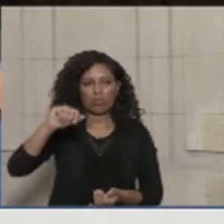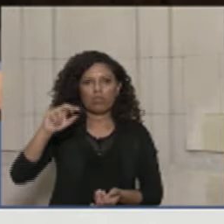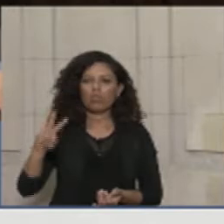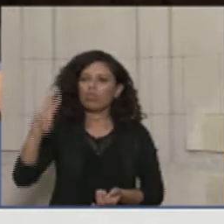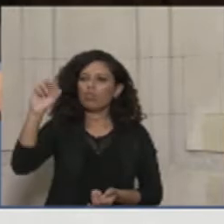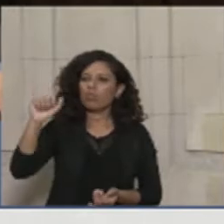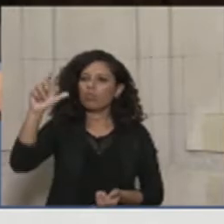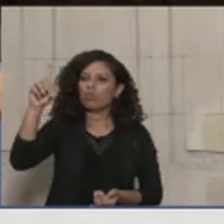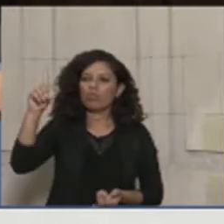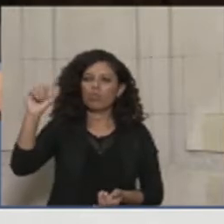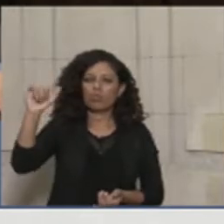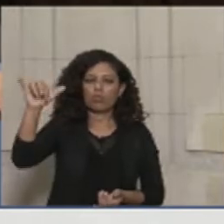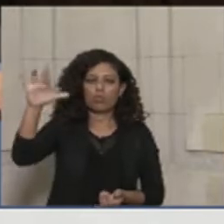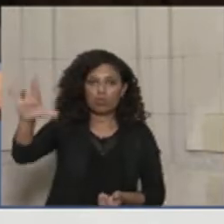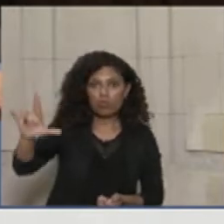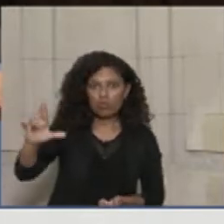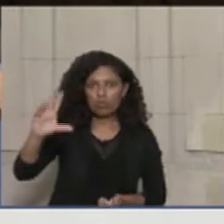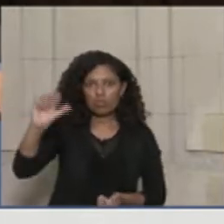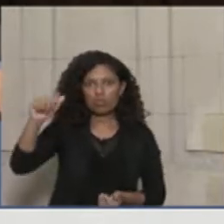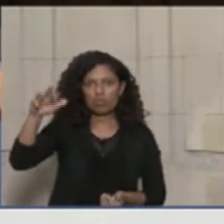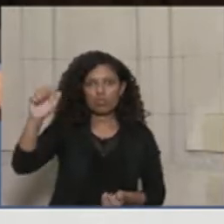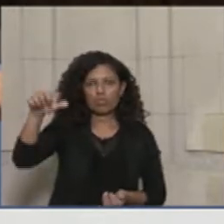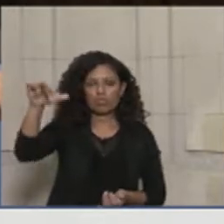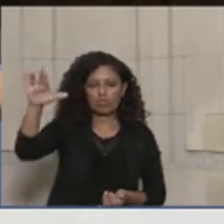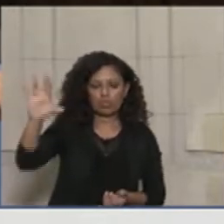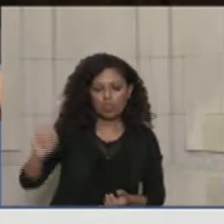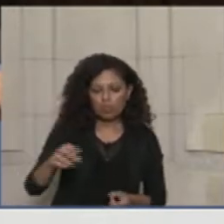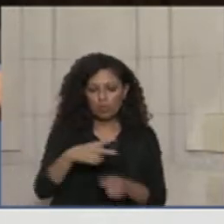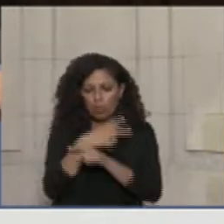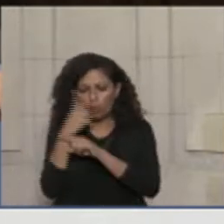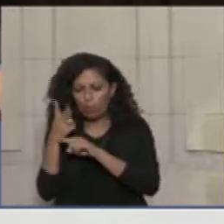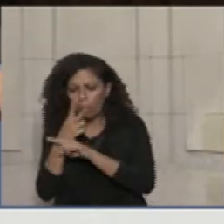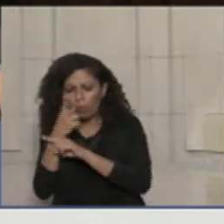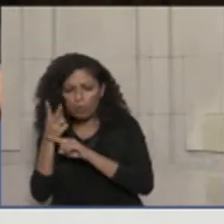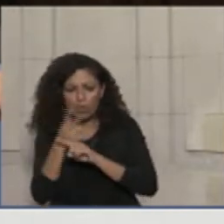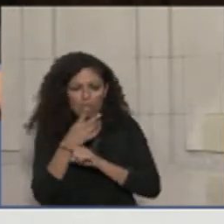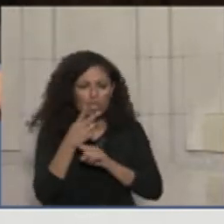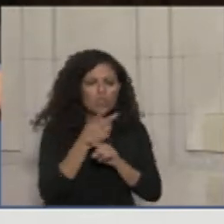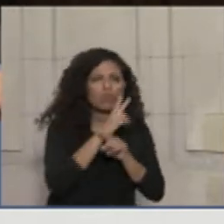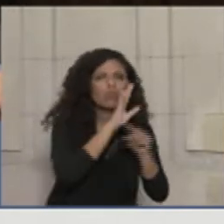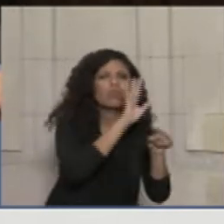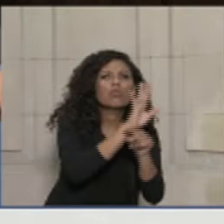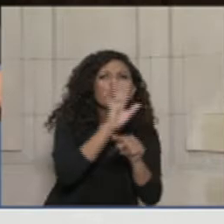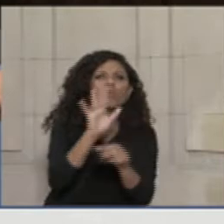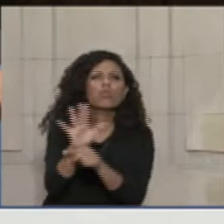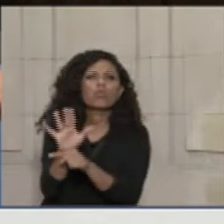entre aqueles que procuravam dar abrigo